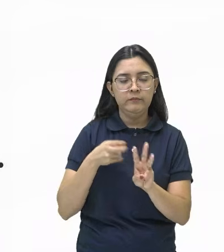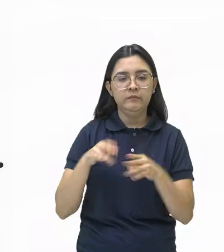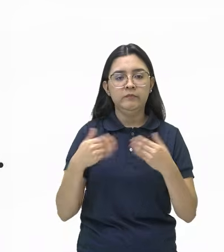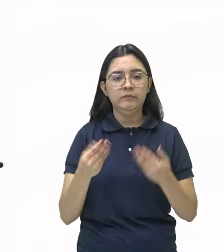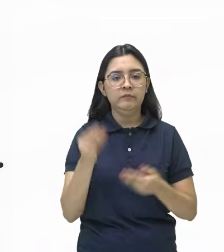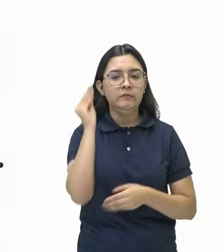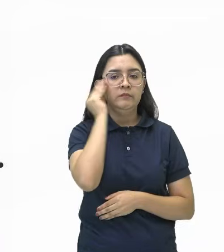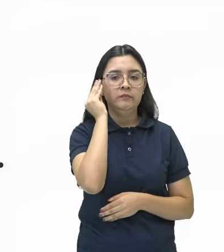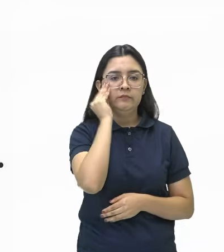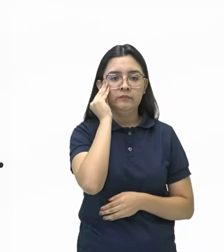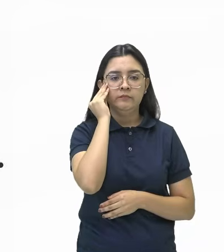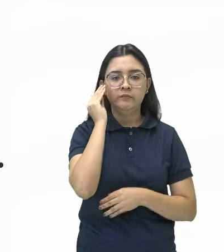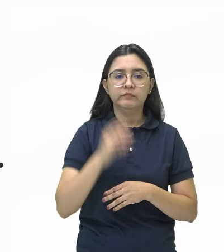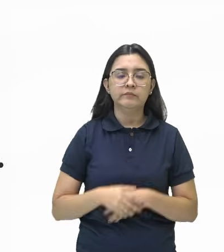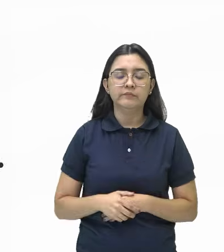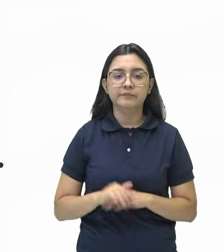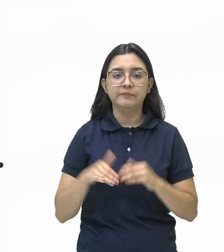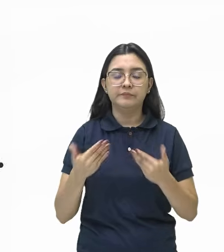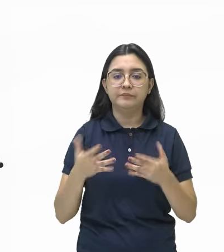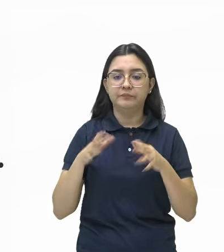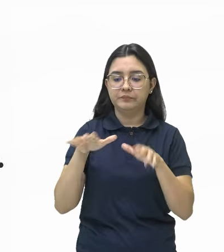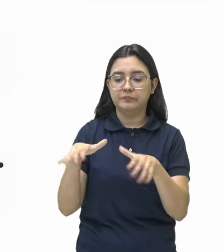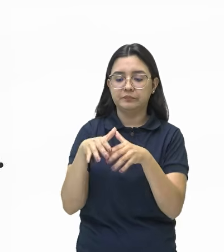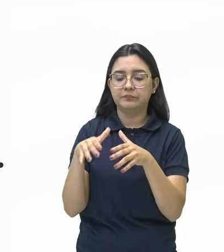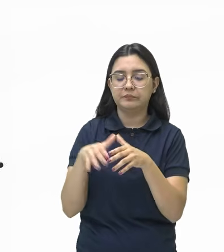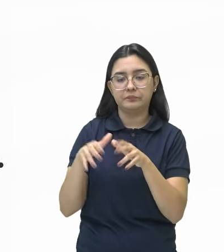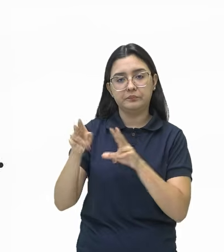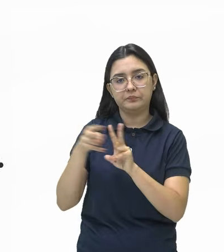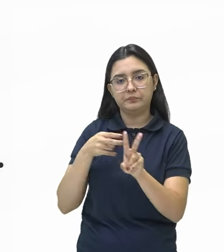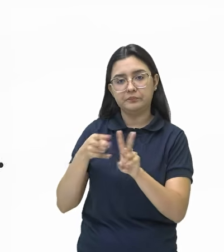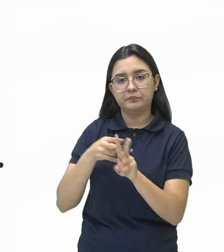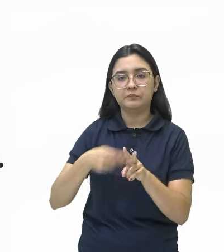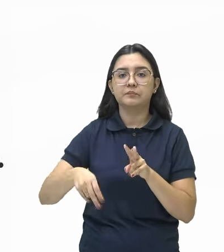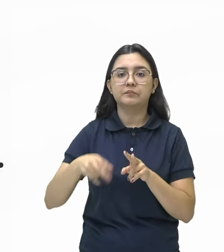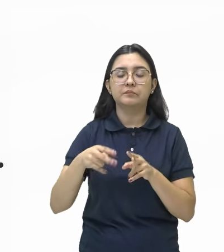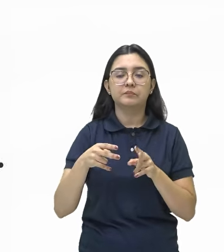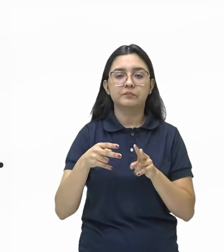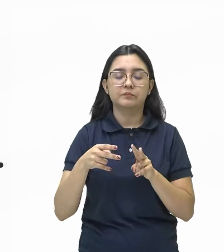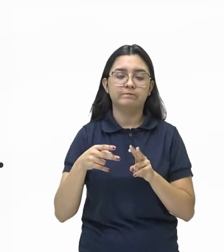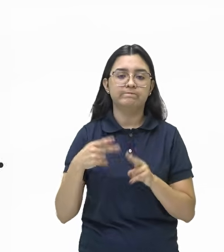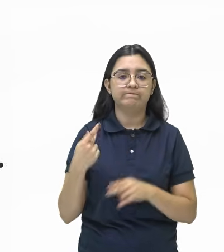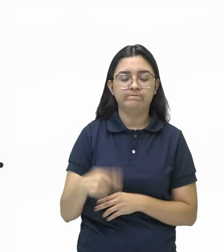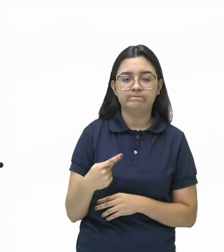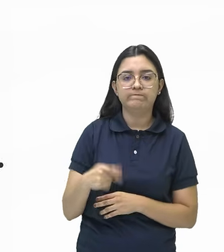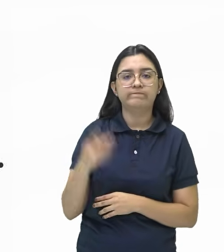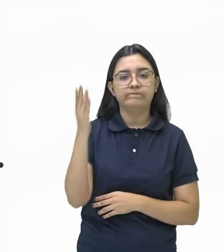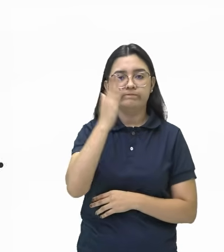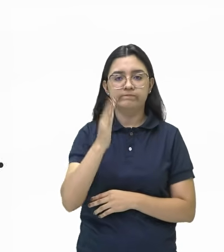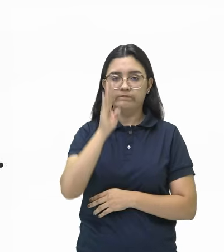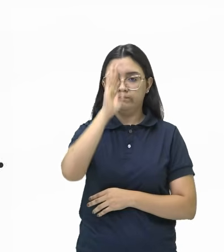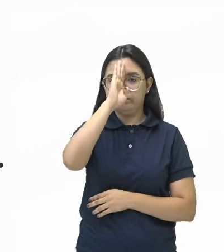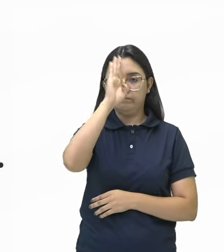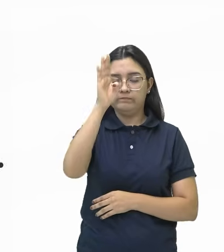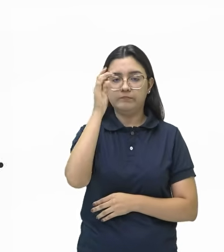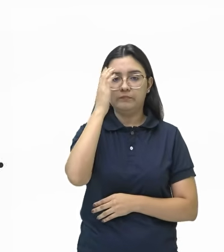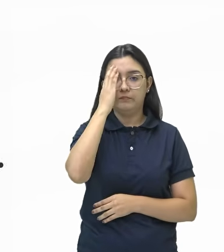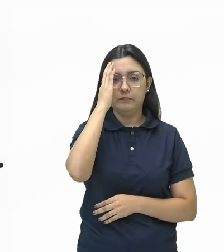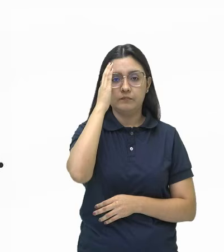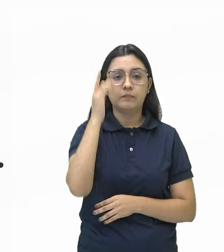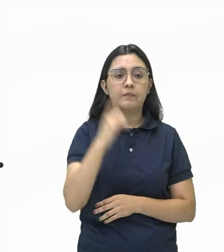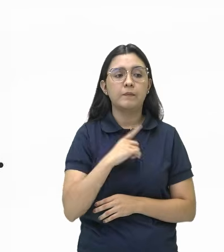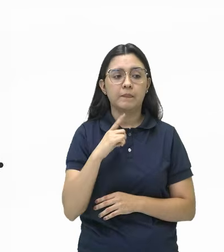ver. Eles, né, os povos indígenas no Brasil, principalmente, possuem a